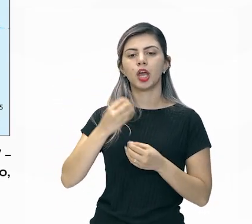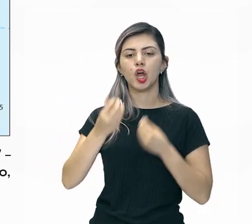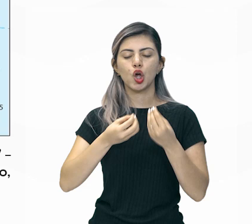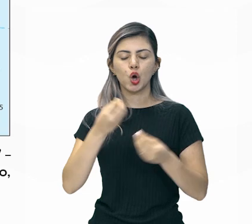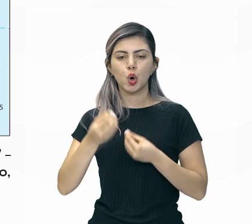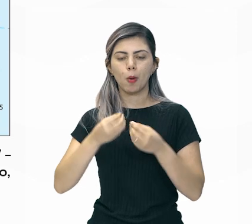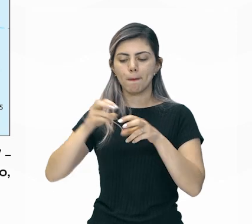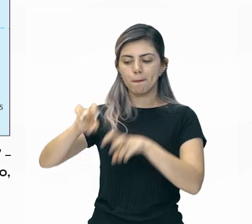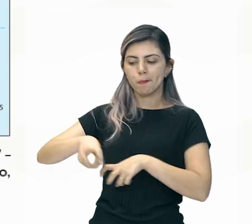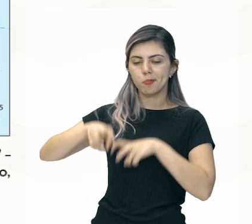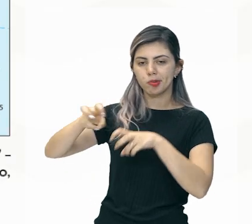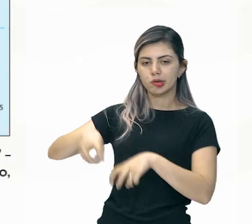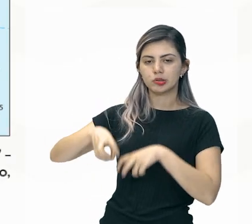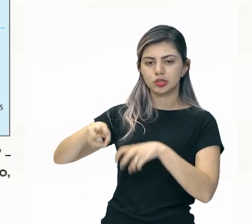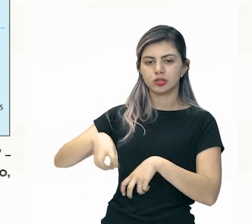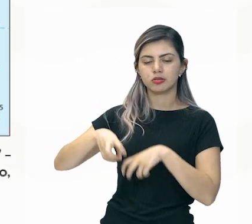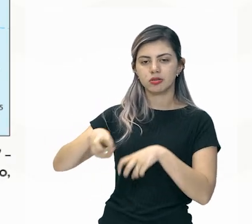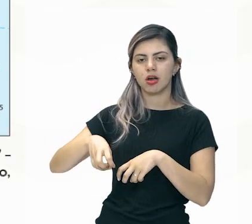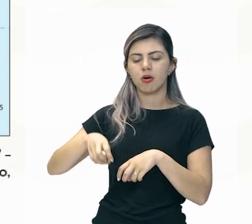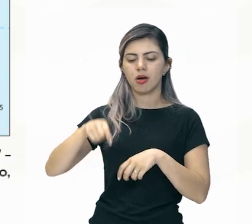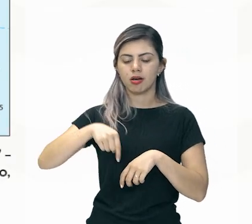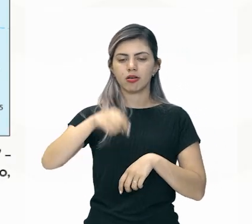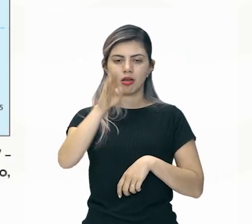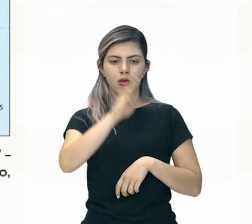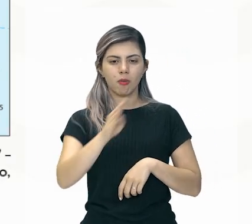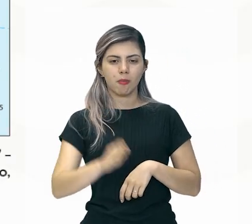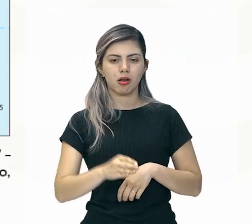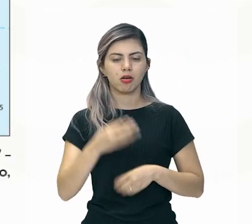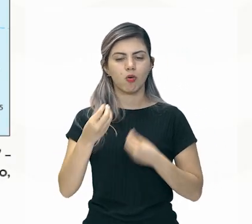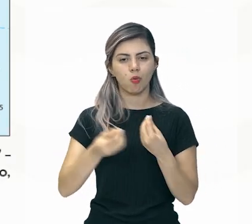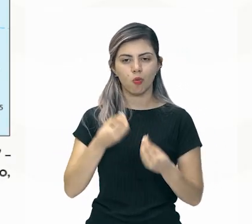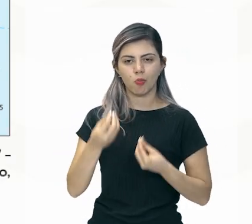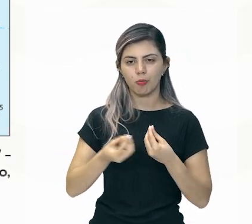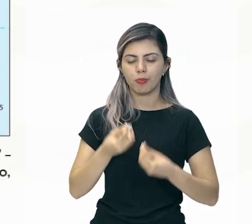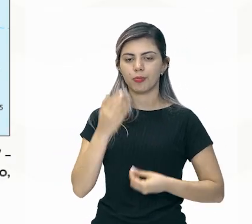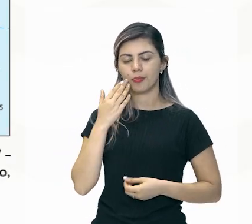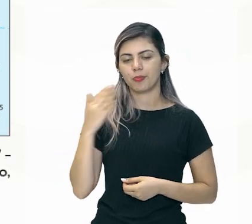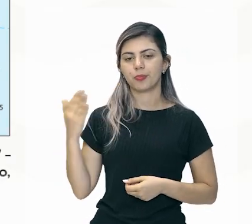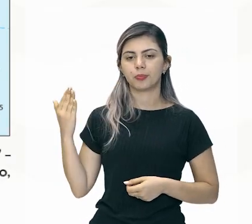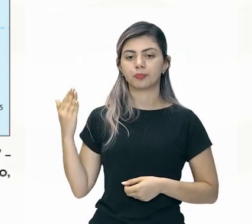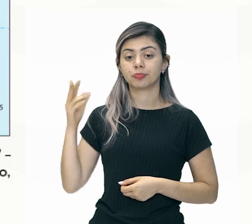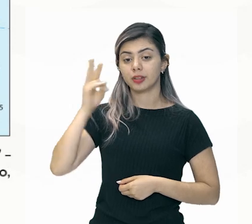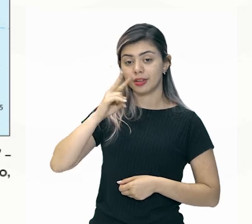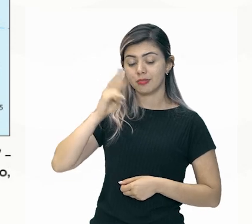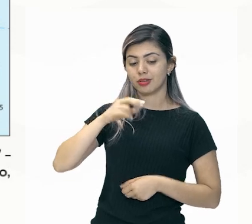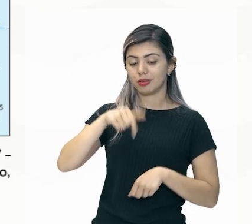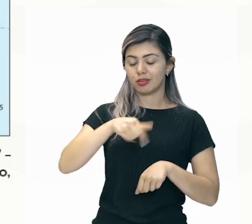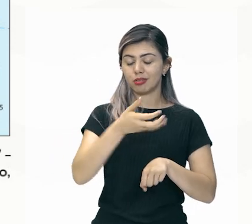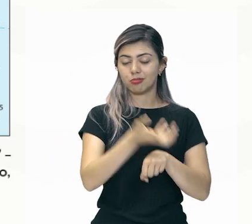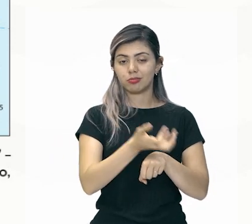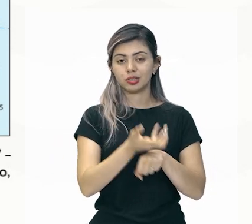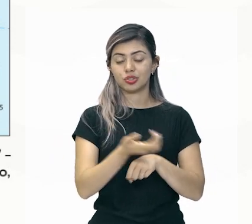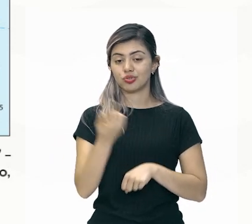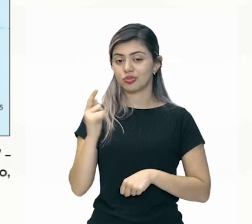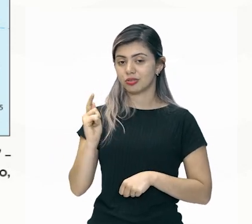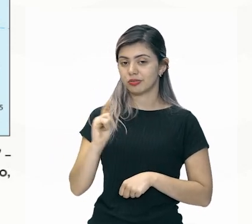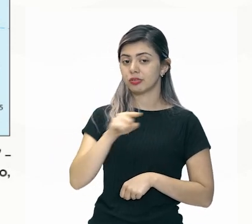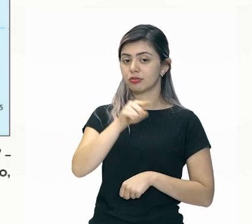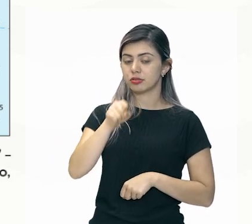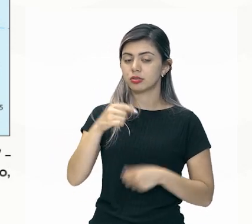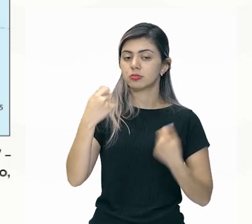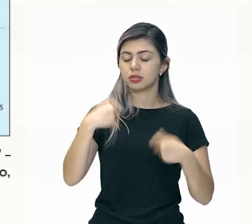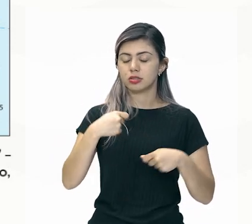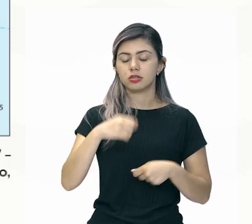soja em diferentes biomas do território brasileiro. Lembrando, tá, gente? Isso aqui é uma aula de geografia, então a gente tem que saber ler